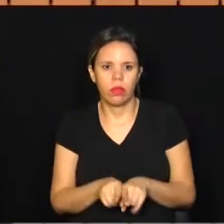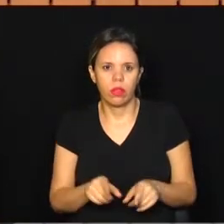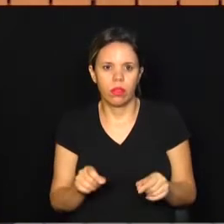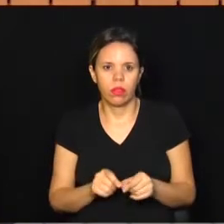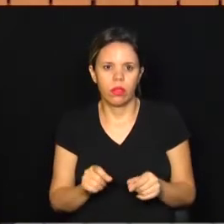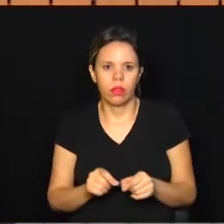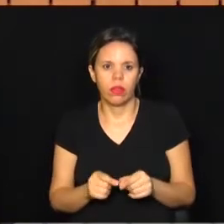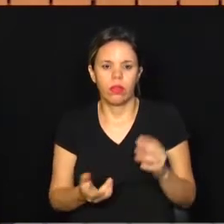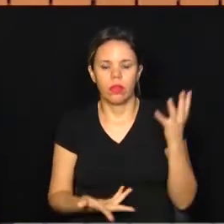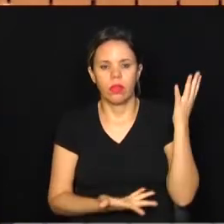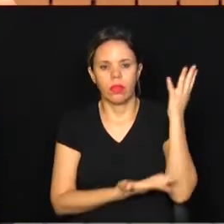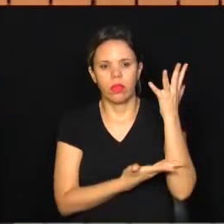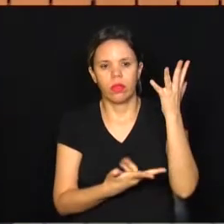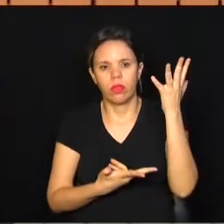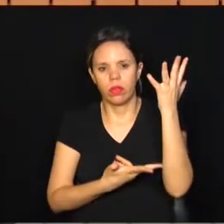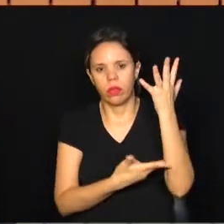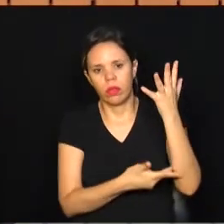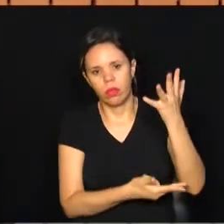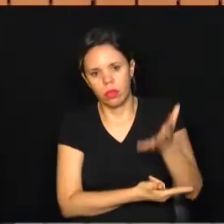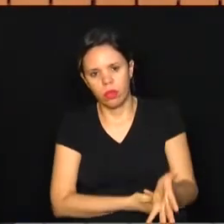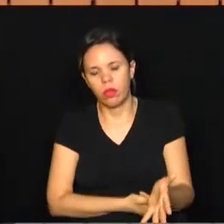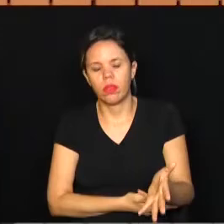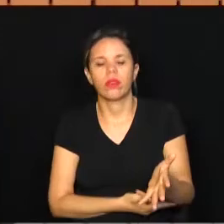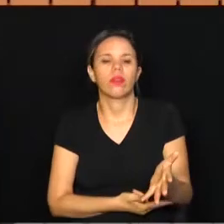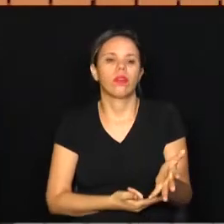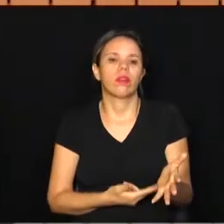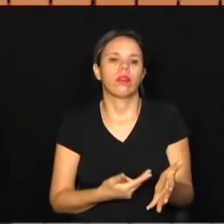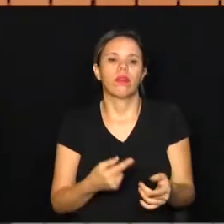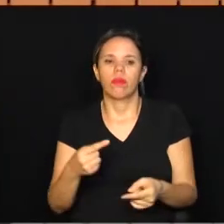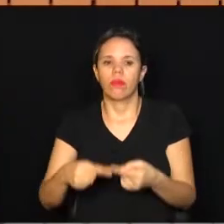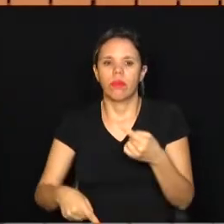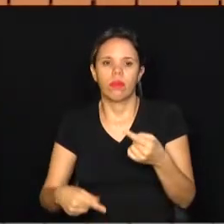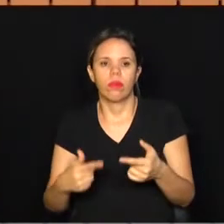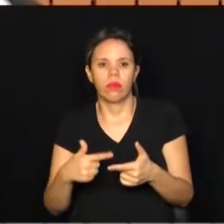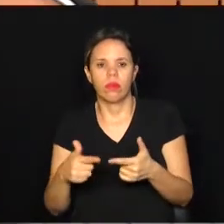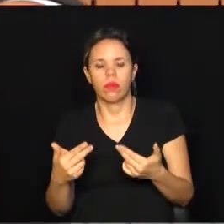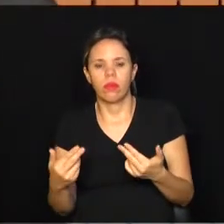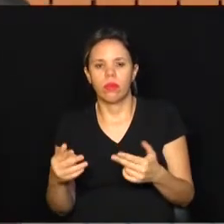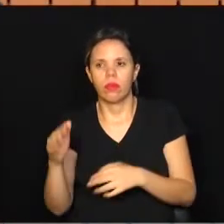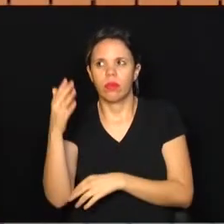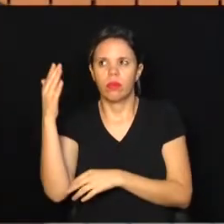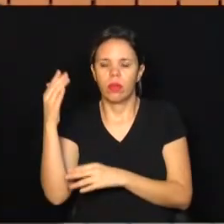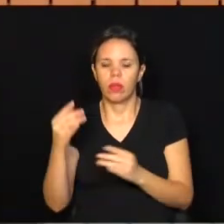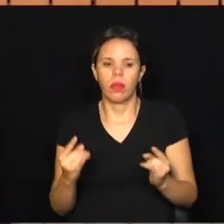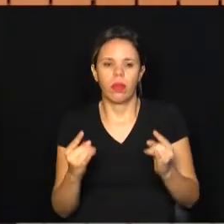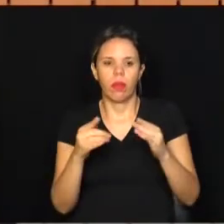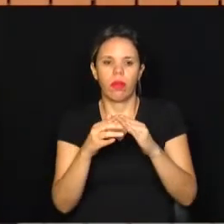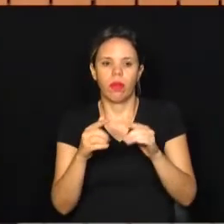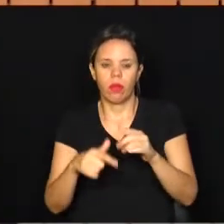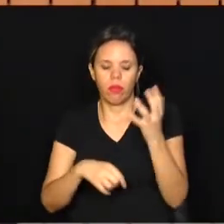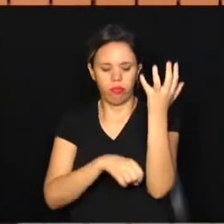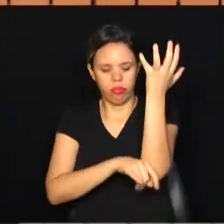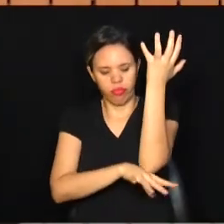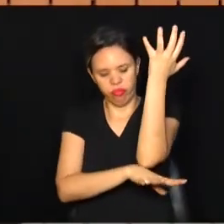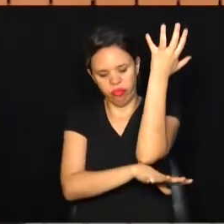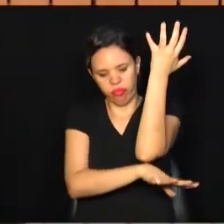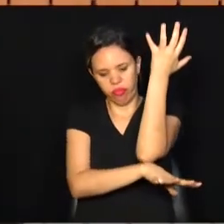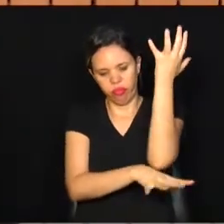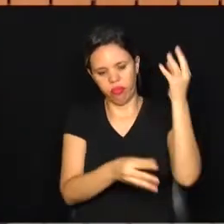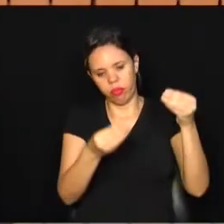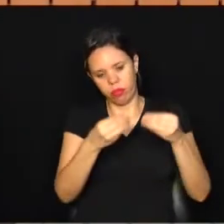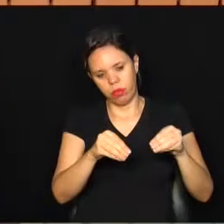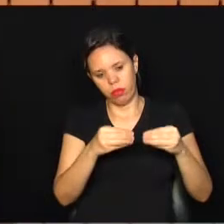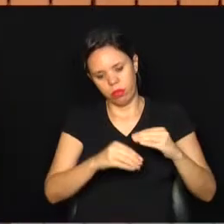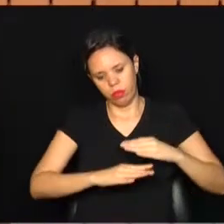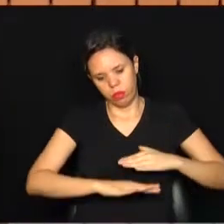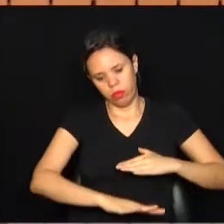a poda de árvores, fazer a extração de árvores, que são incompatíveis, né, na sua altura, as suas raízes, acaba danificando a